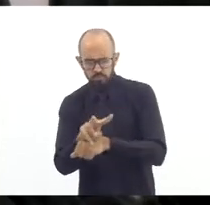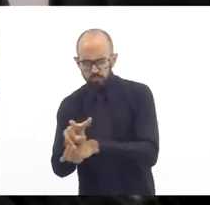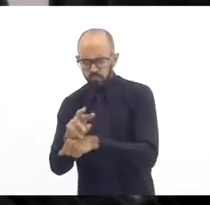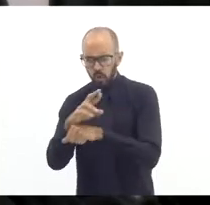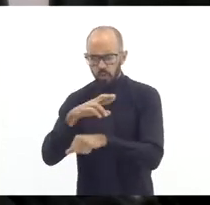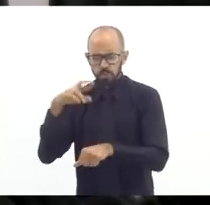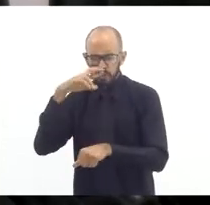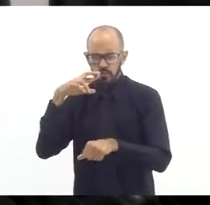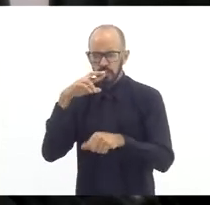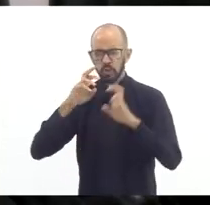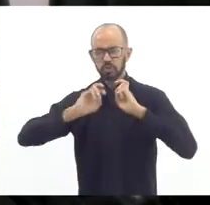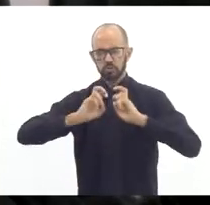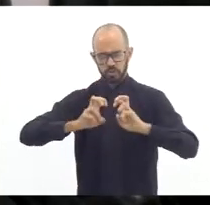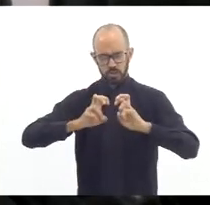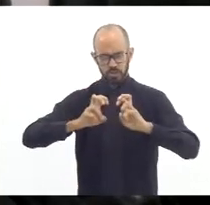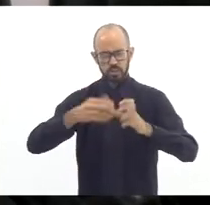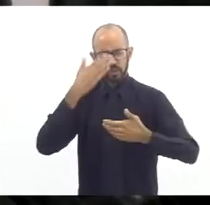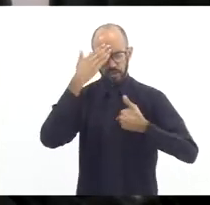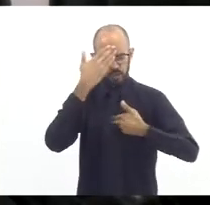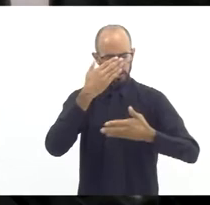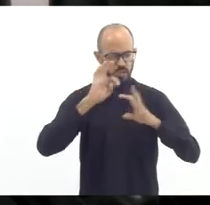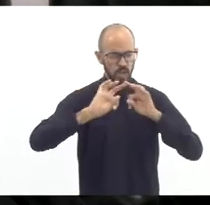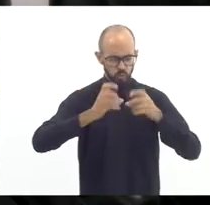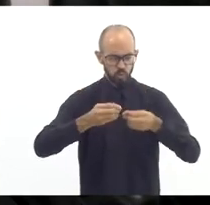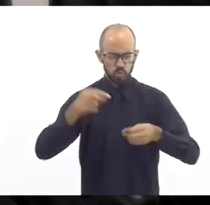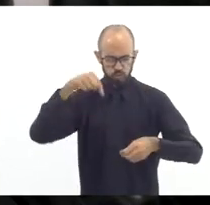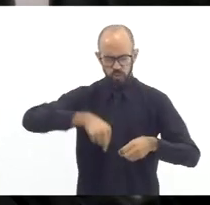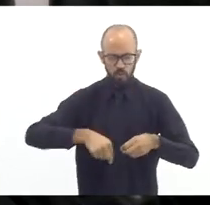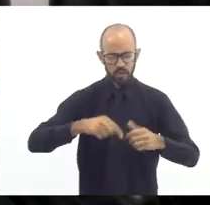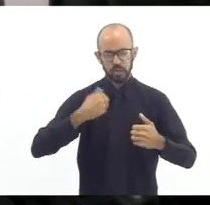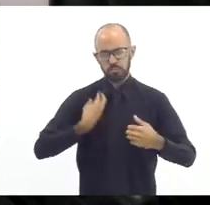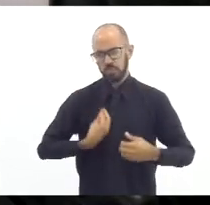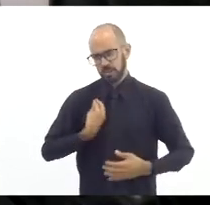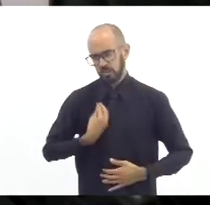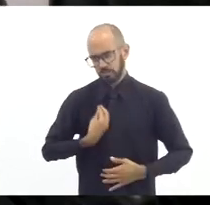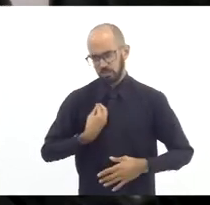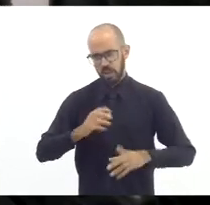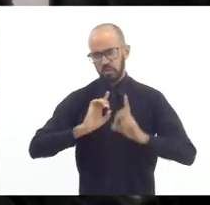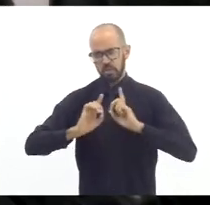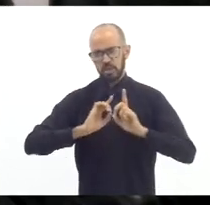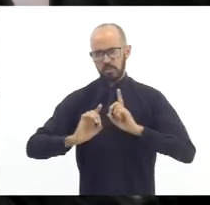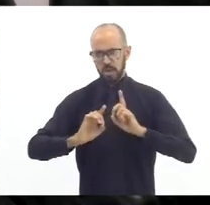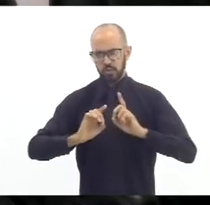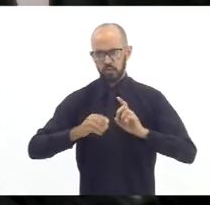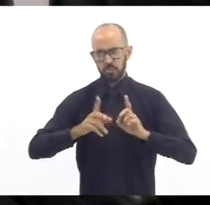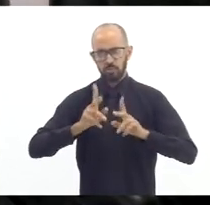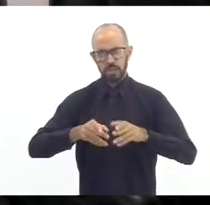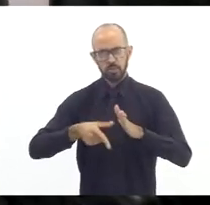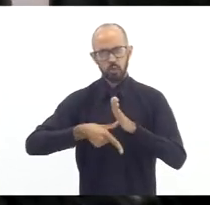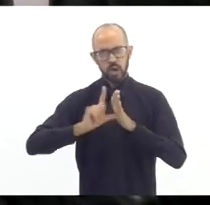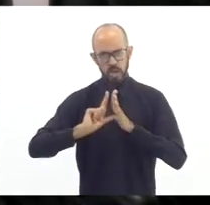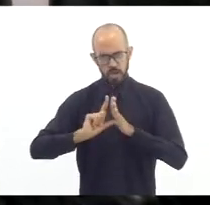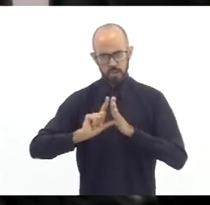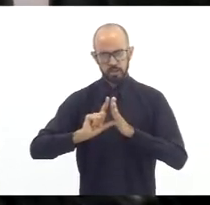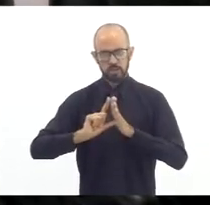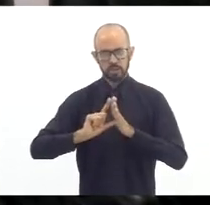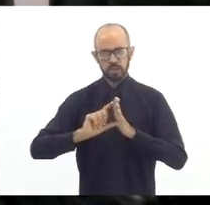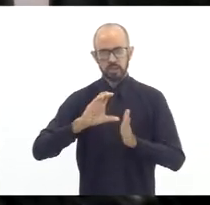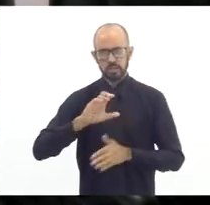desses coletivos em relação ao debate sobre essa pauta, mesmo antes da instauração da CPI.